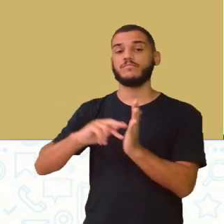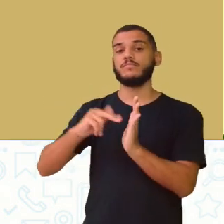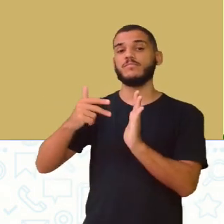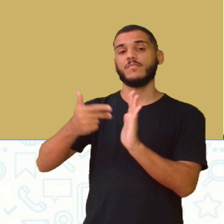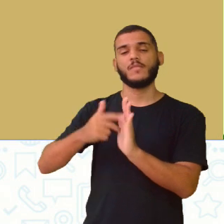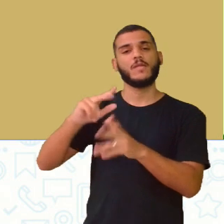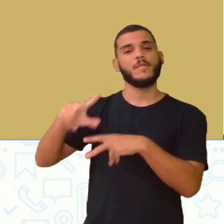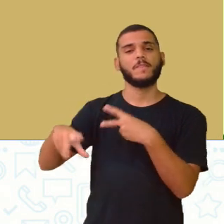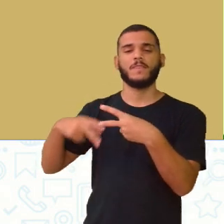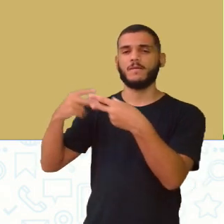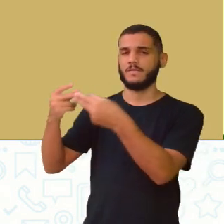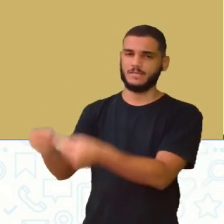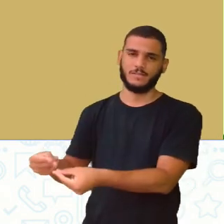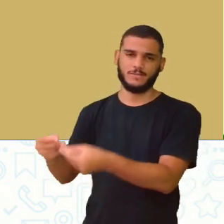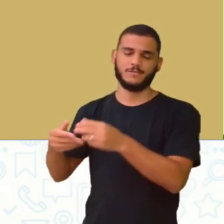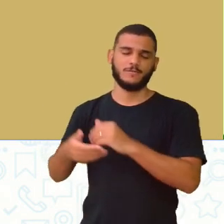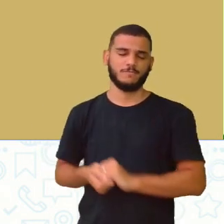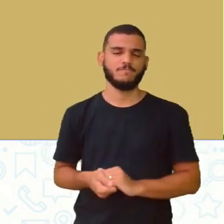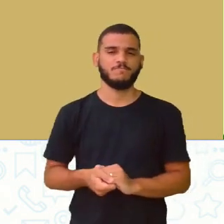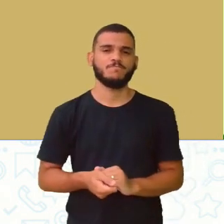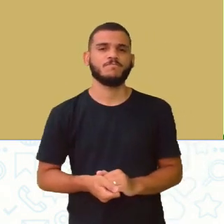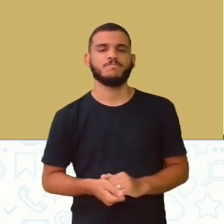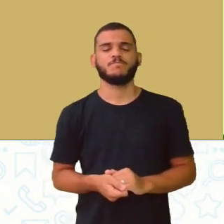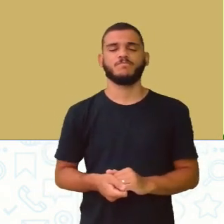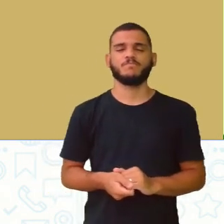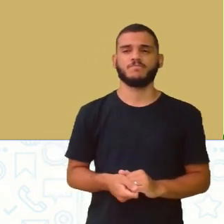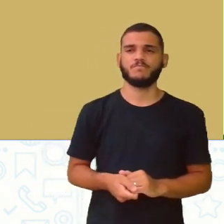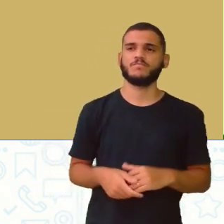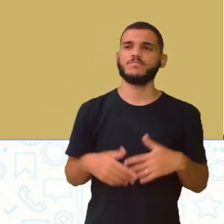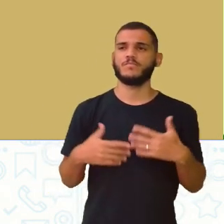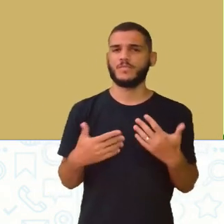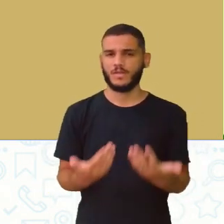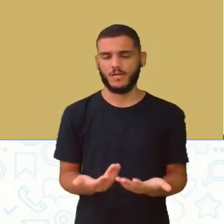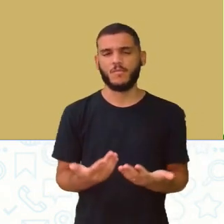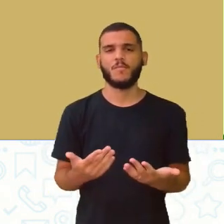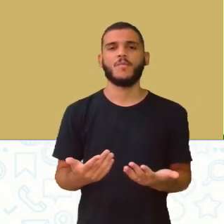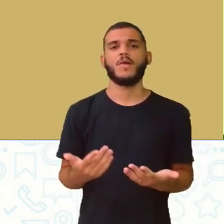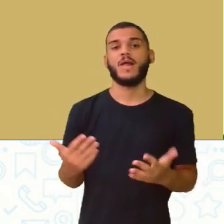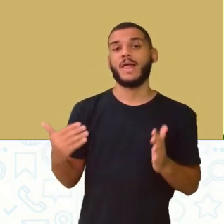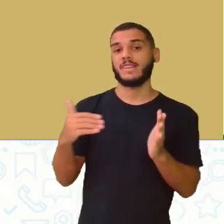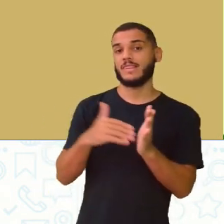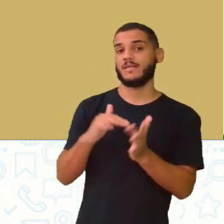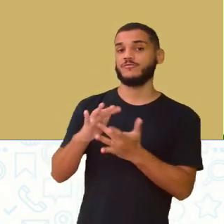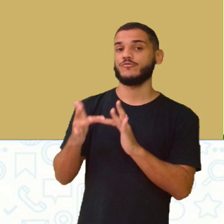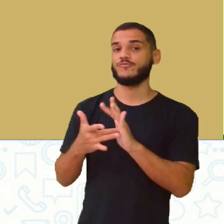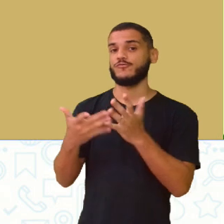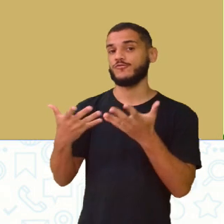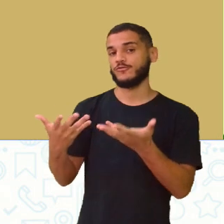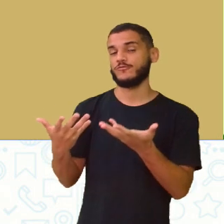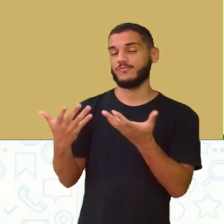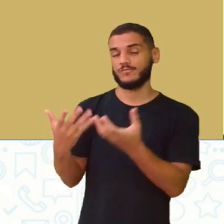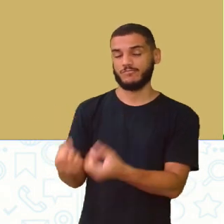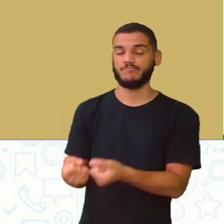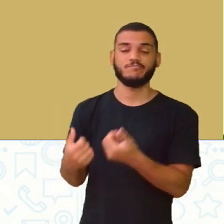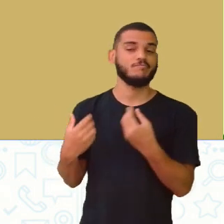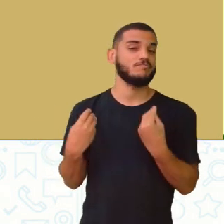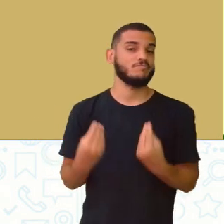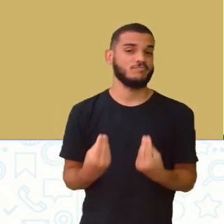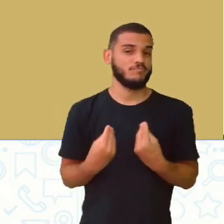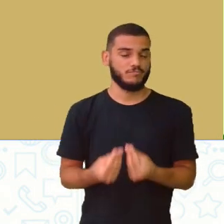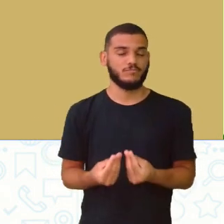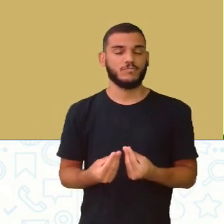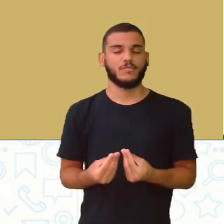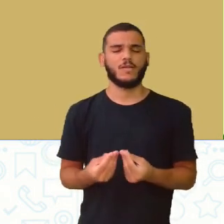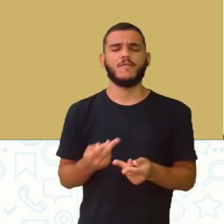o significado desses presentes trazidos pelos reis magos para o menino Jesus? E aí